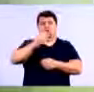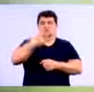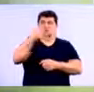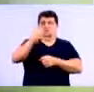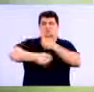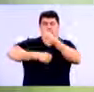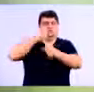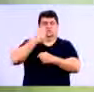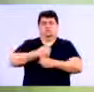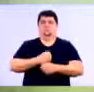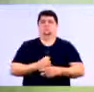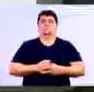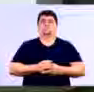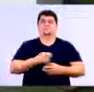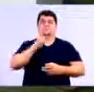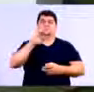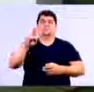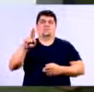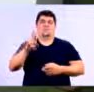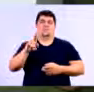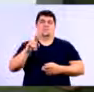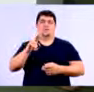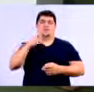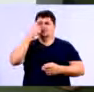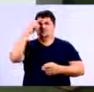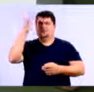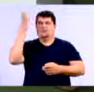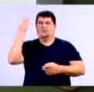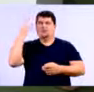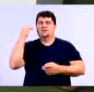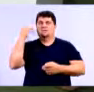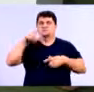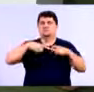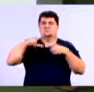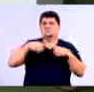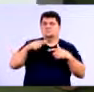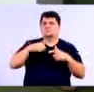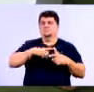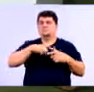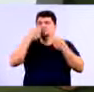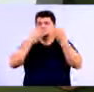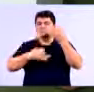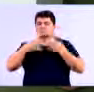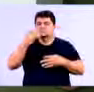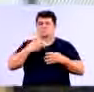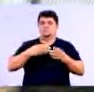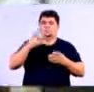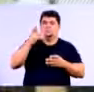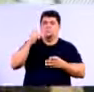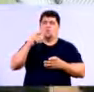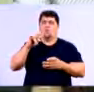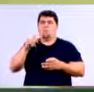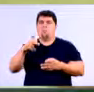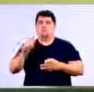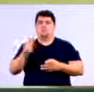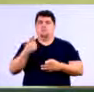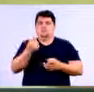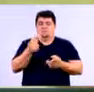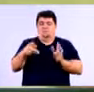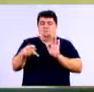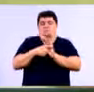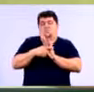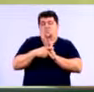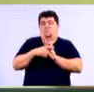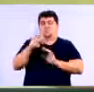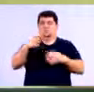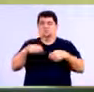imposto de renda. Gente, aquela ideia que o professor foi trabalhar, quando estava falando de caderneta de poupança, que o produto do banco é o dinheiro e